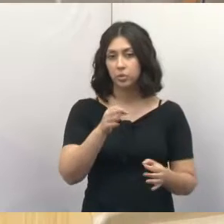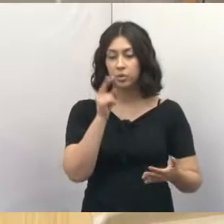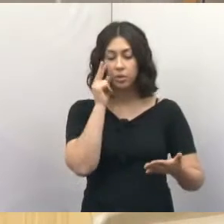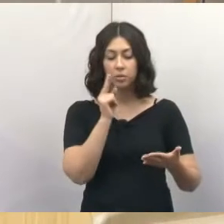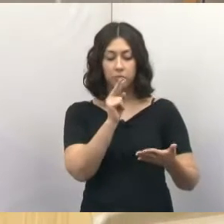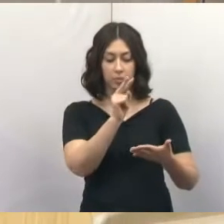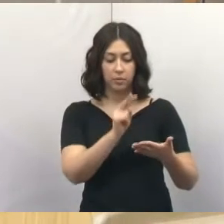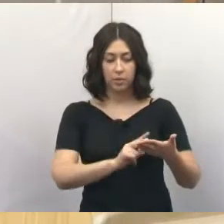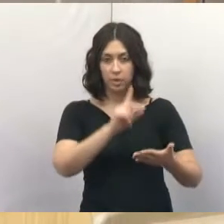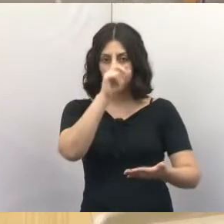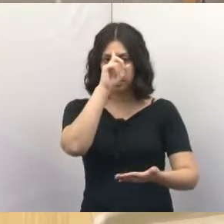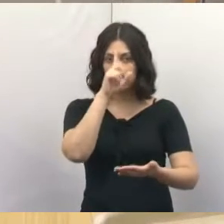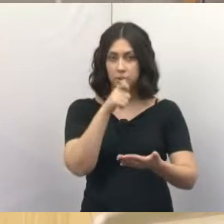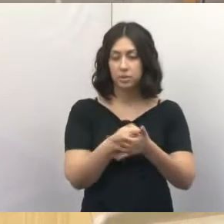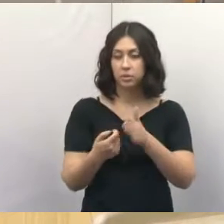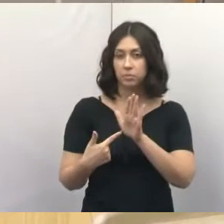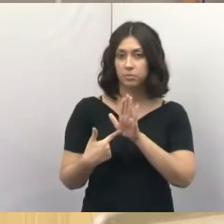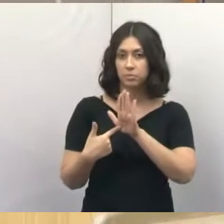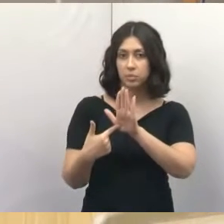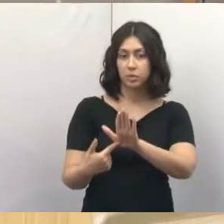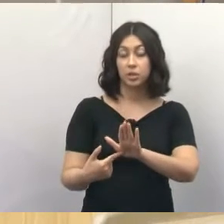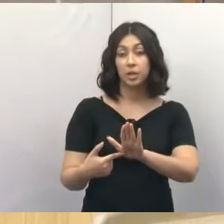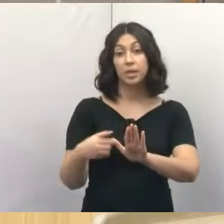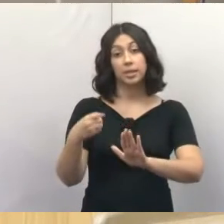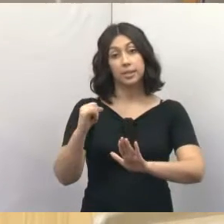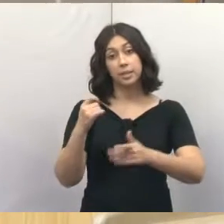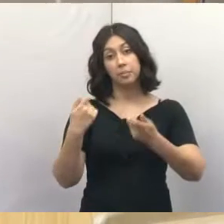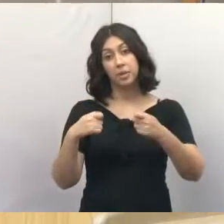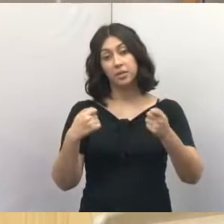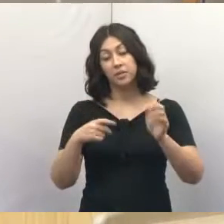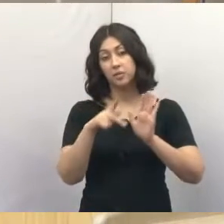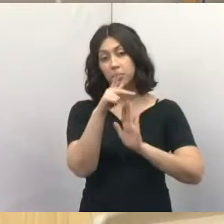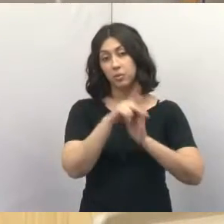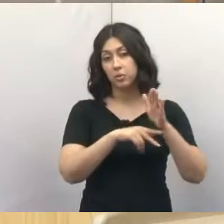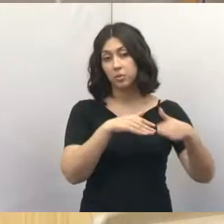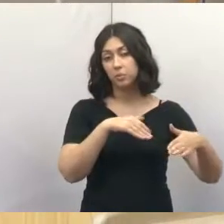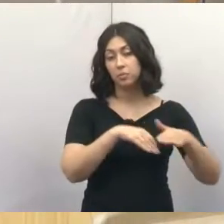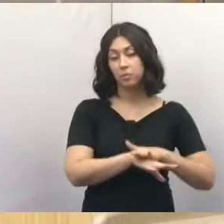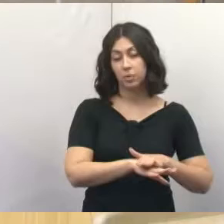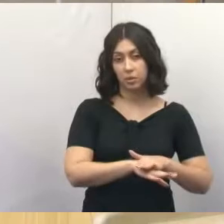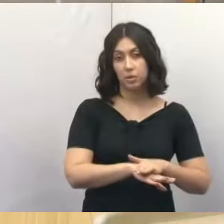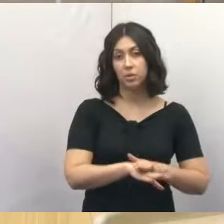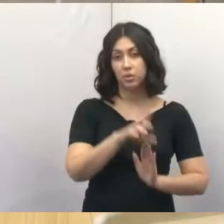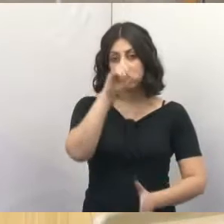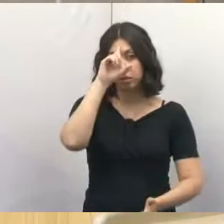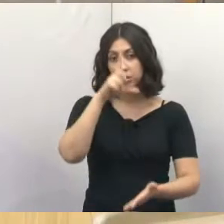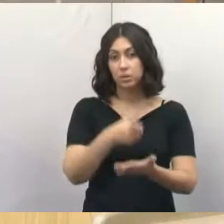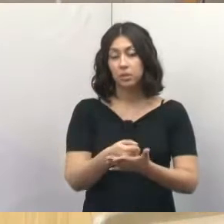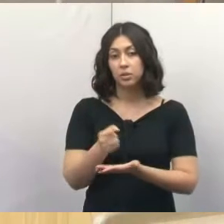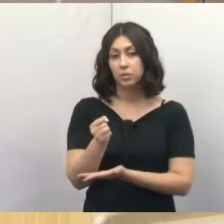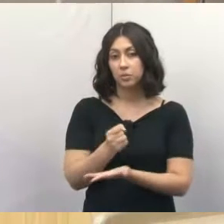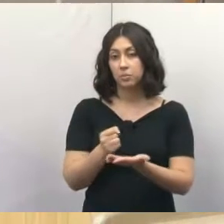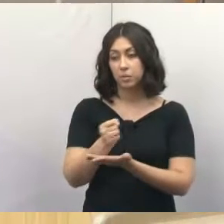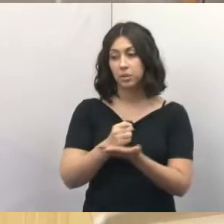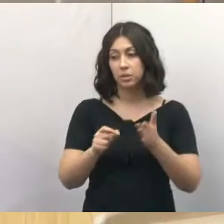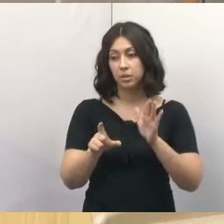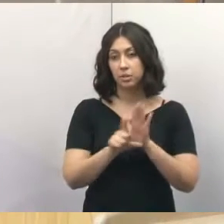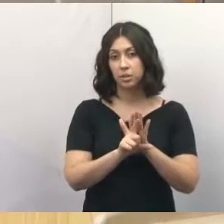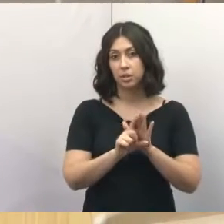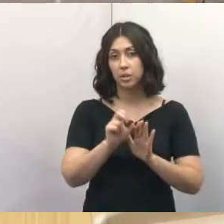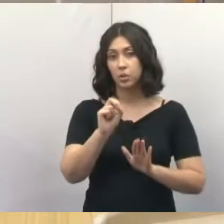manifestará em parecer pelo arquivamento ou prosseguimento da tramitação, fundamentando sua decisão com embasamento legal